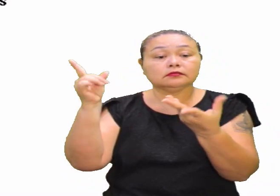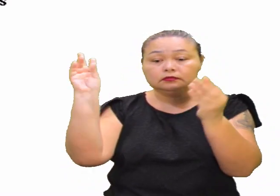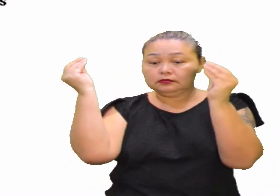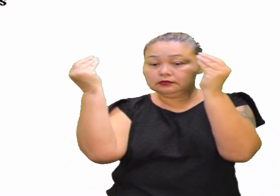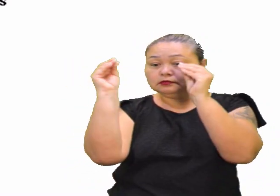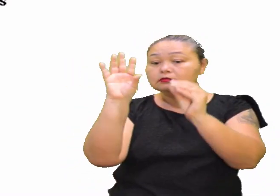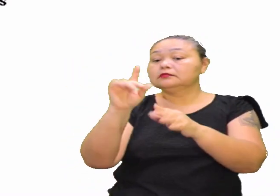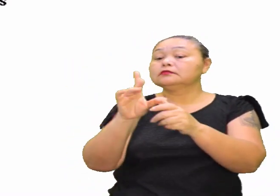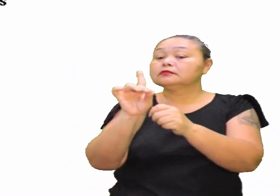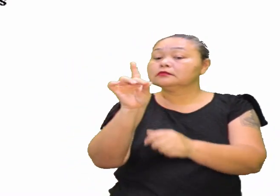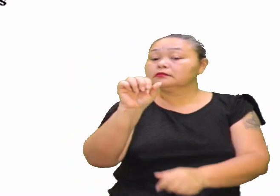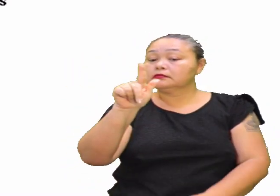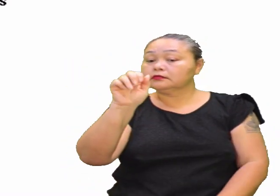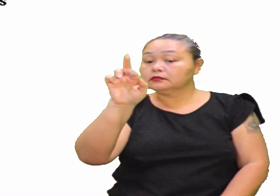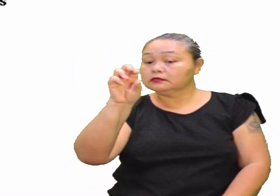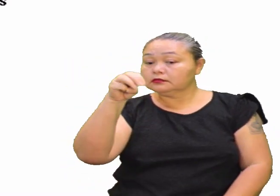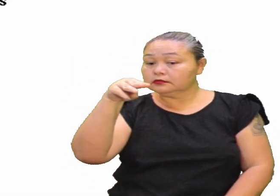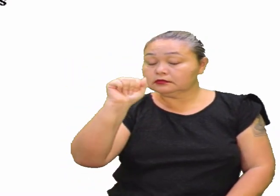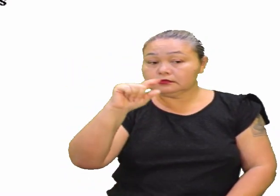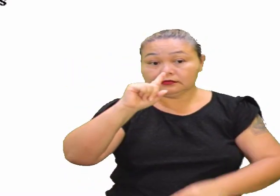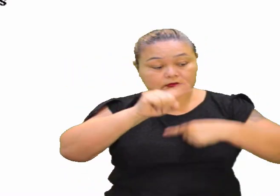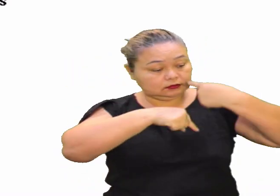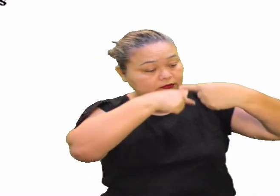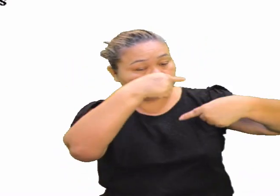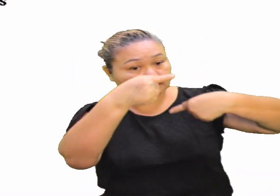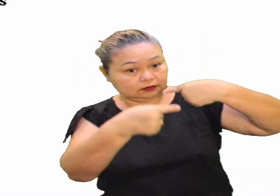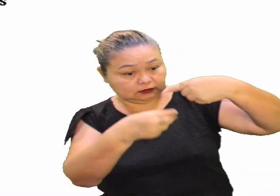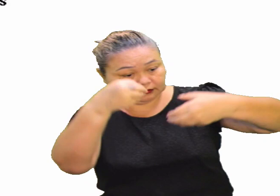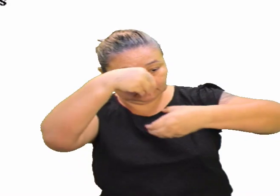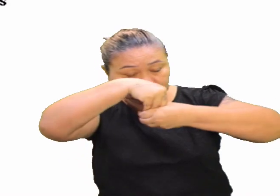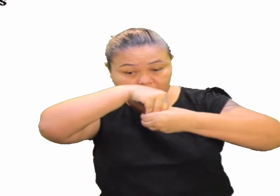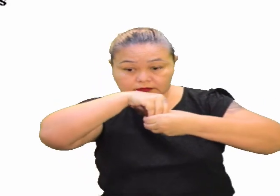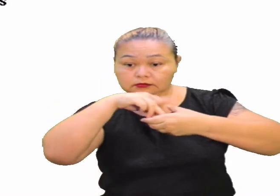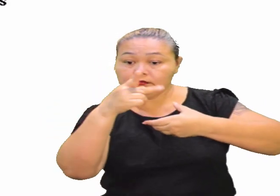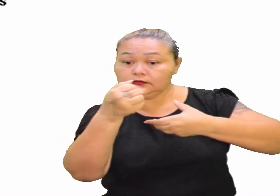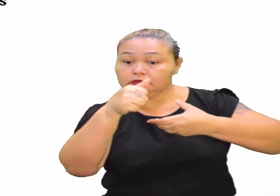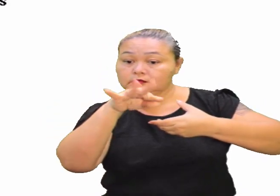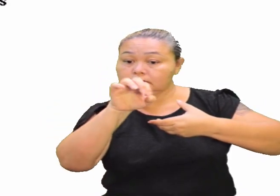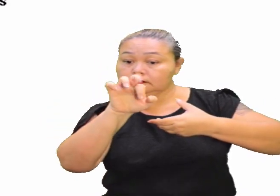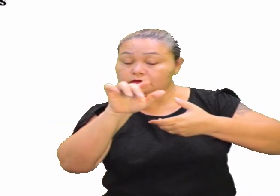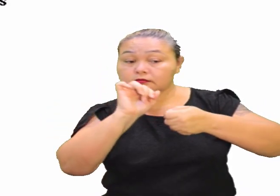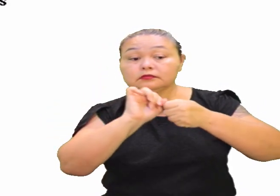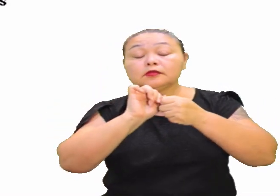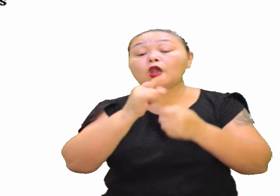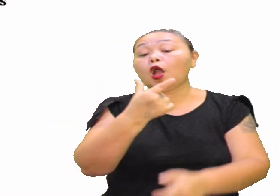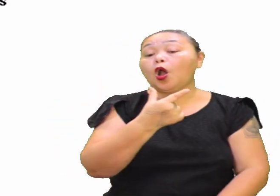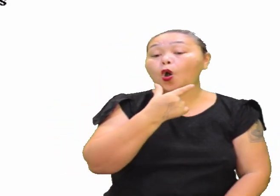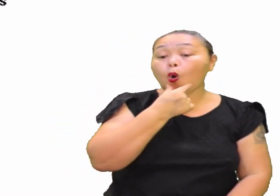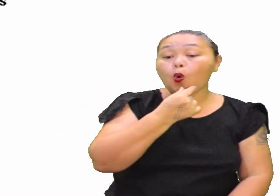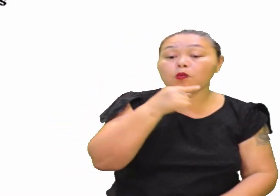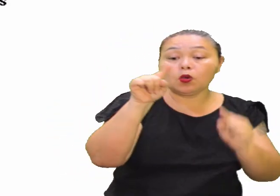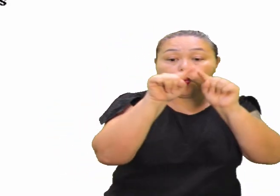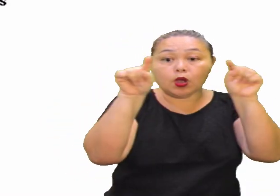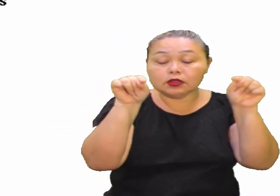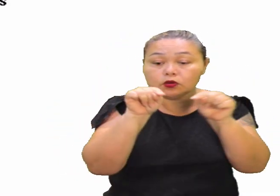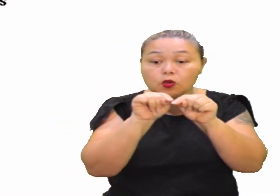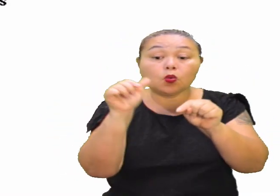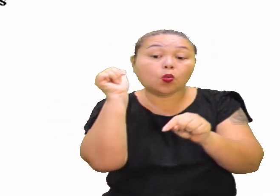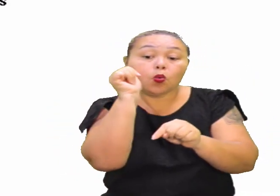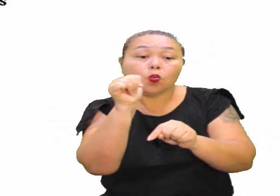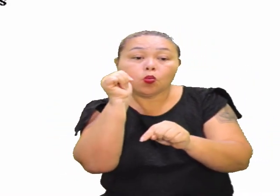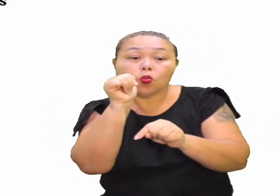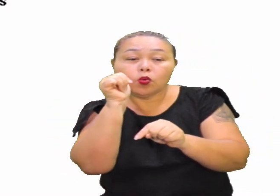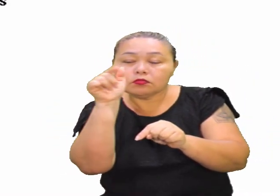para isso. Isso é só a nossa outra aula, a gente vai explicar, mas existe. Agora, quando não